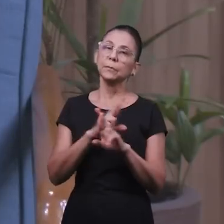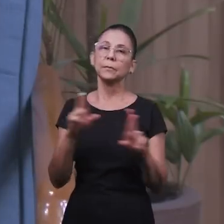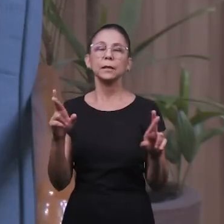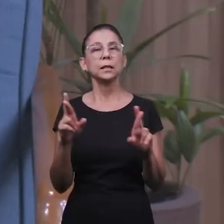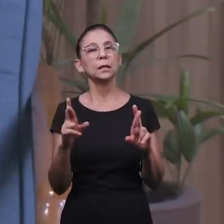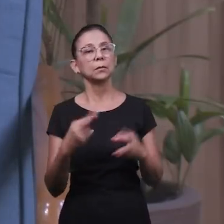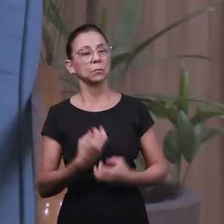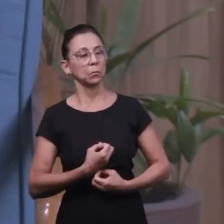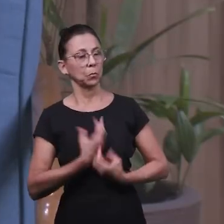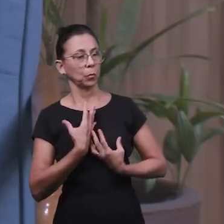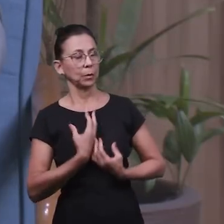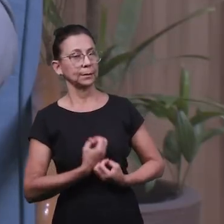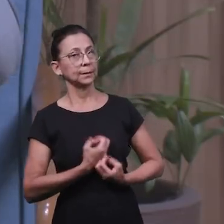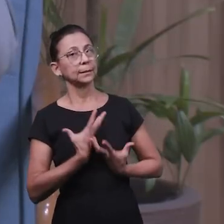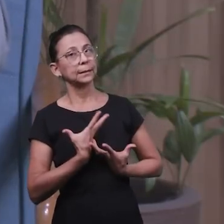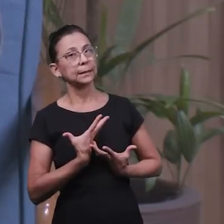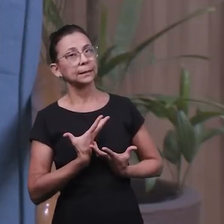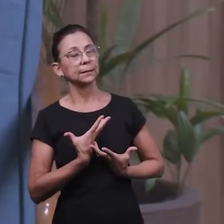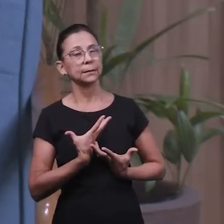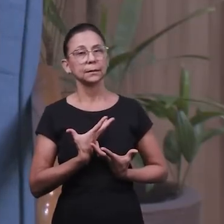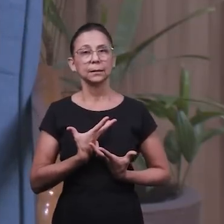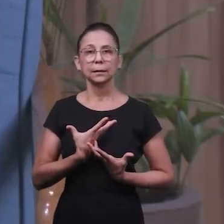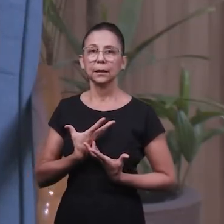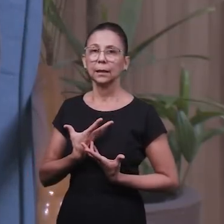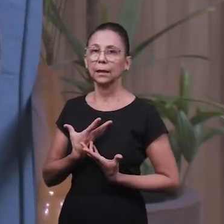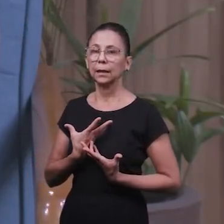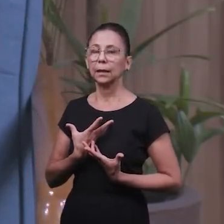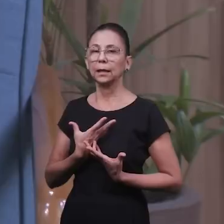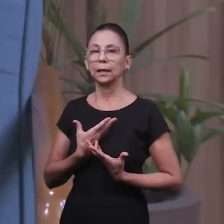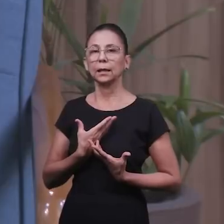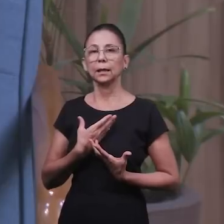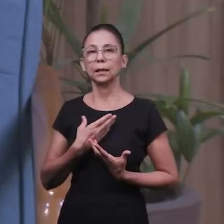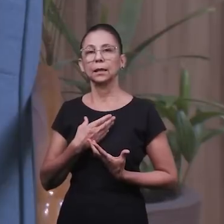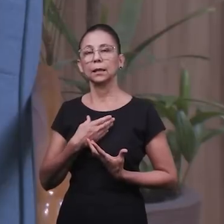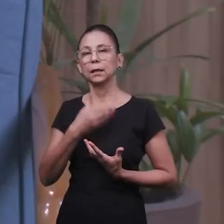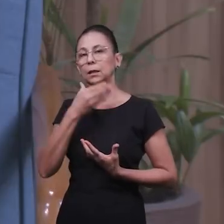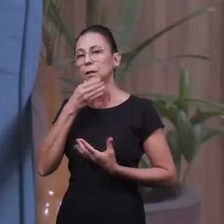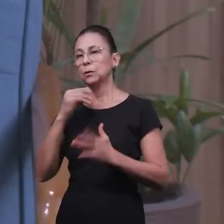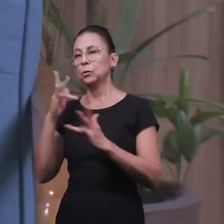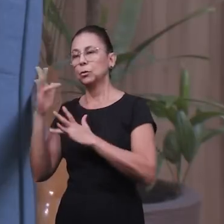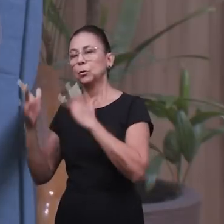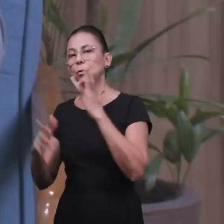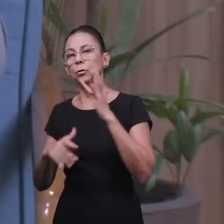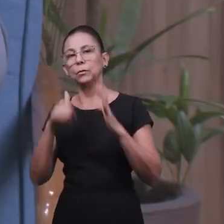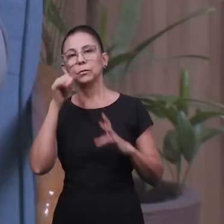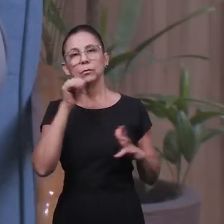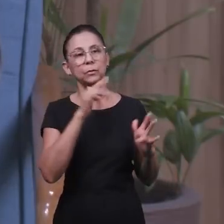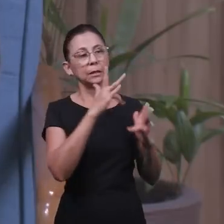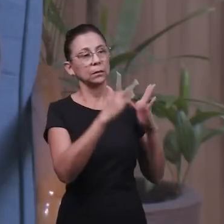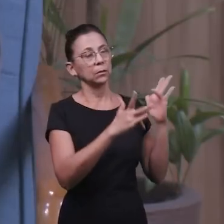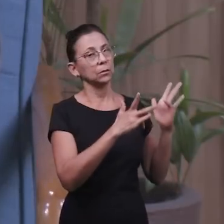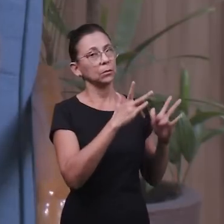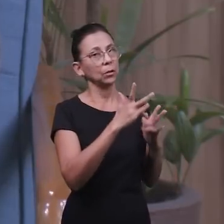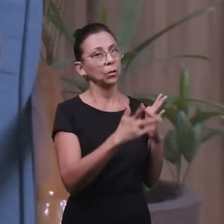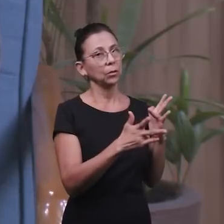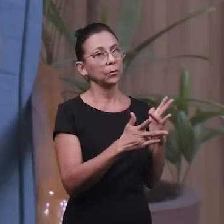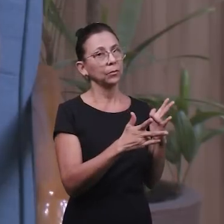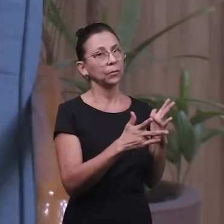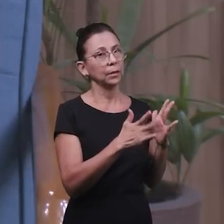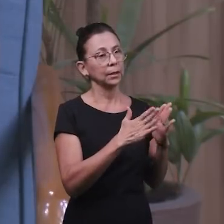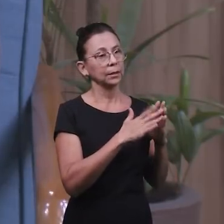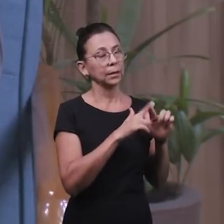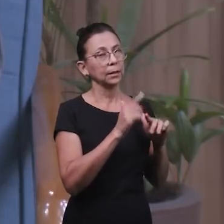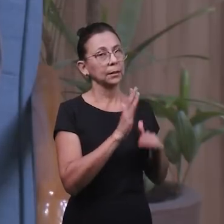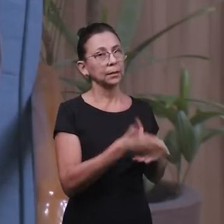relacionamento sobre uma poesia do noivo para com a noiva, da noiva para com o noivo.